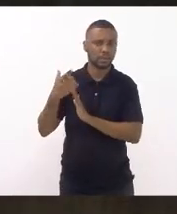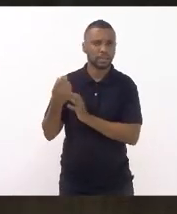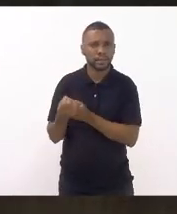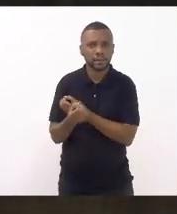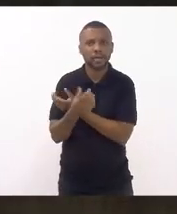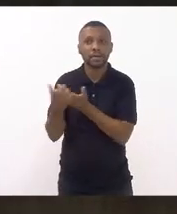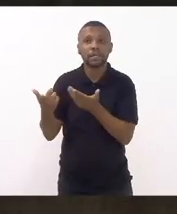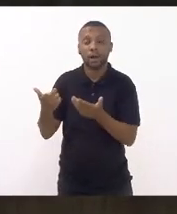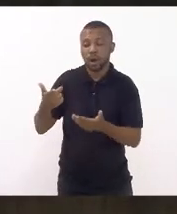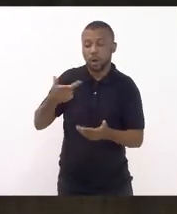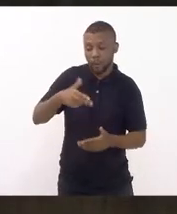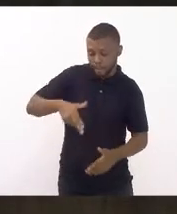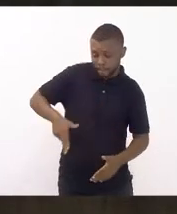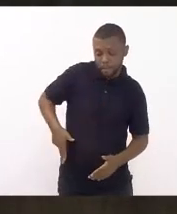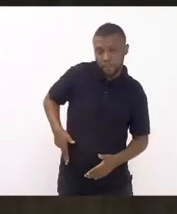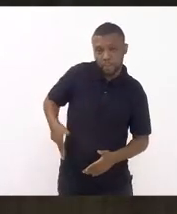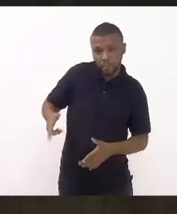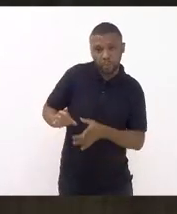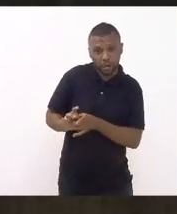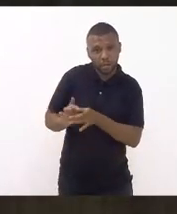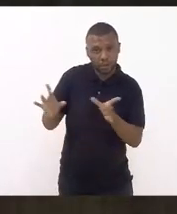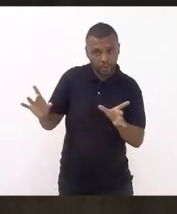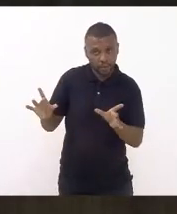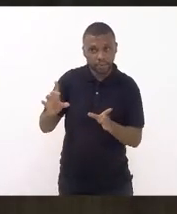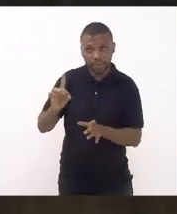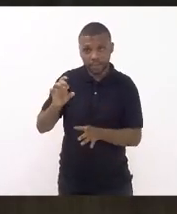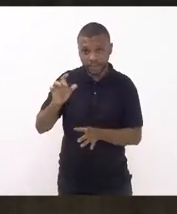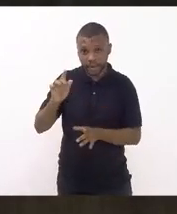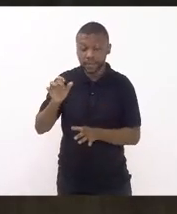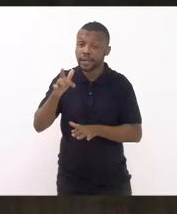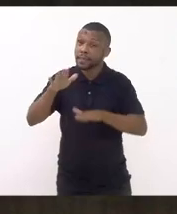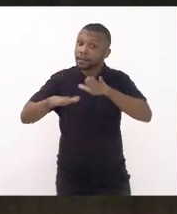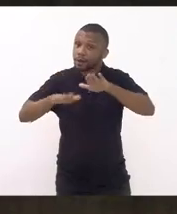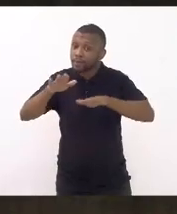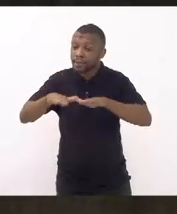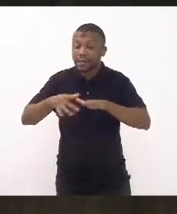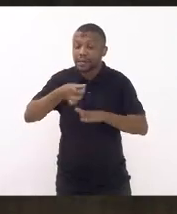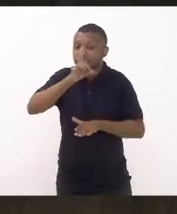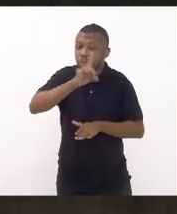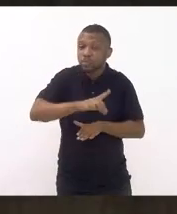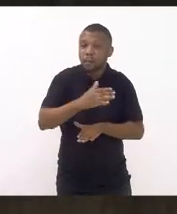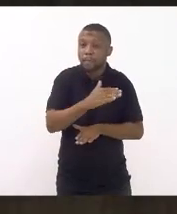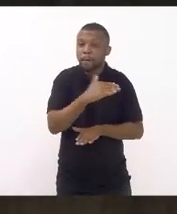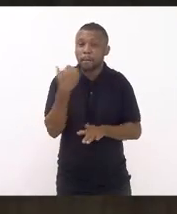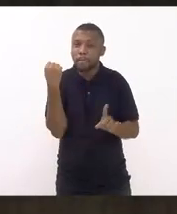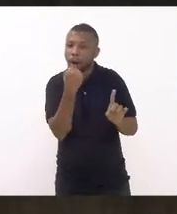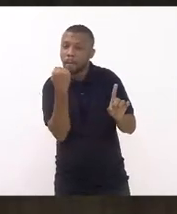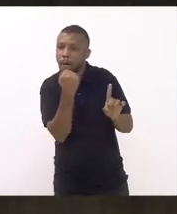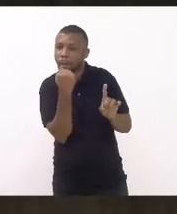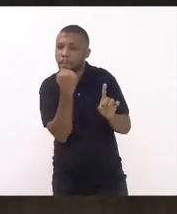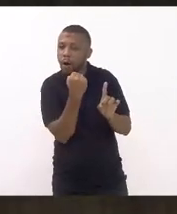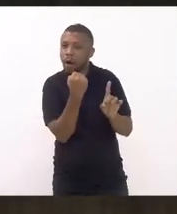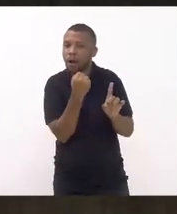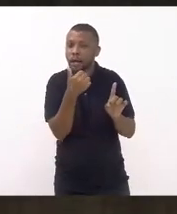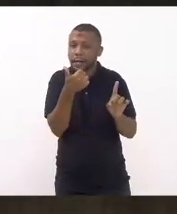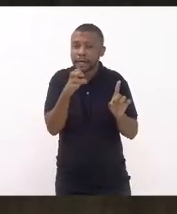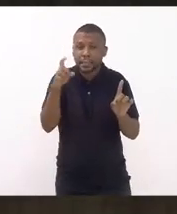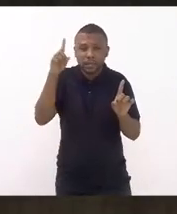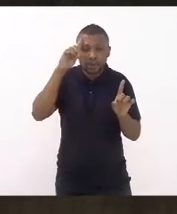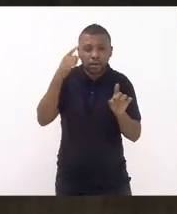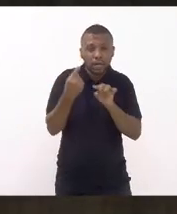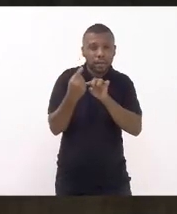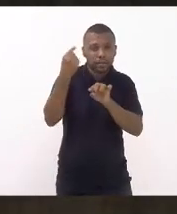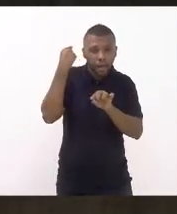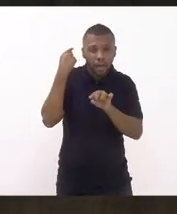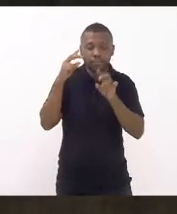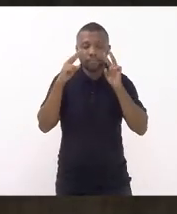porte de arma para o DEGASE e talvez aquele diretor morto há 15 dias pelos bandidos, porque foi